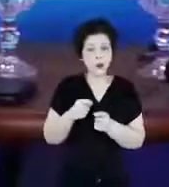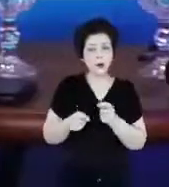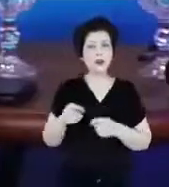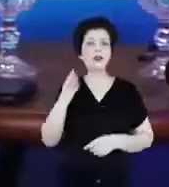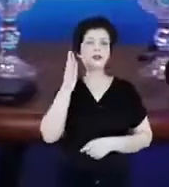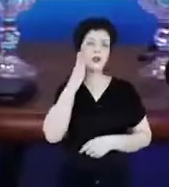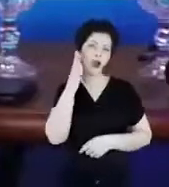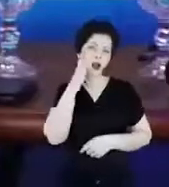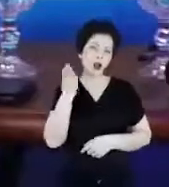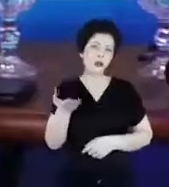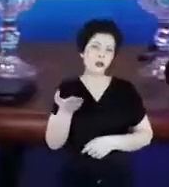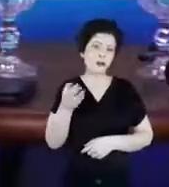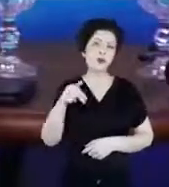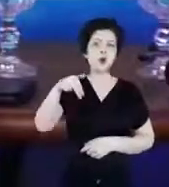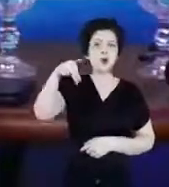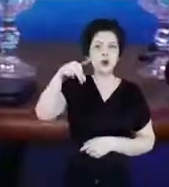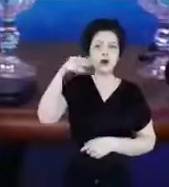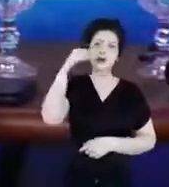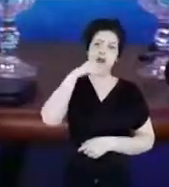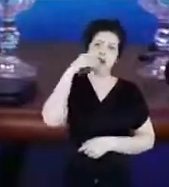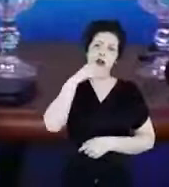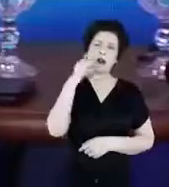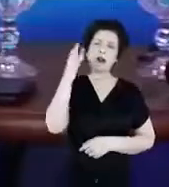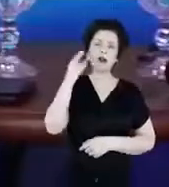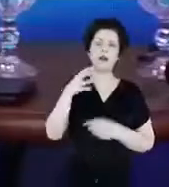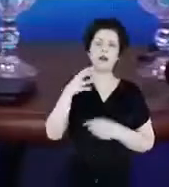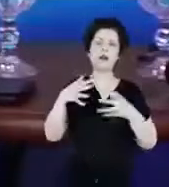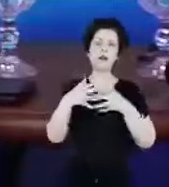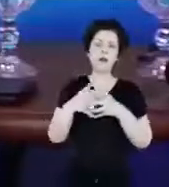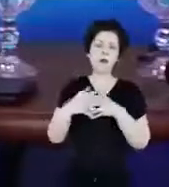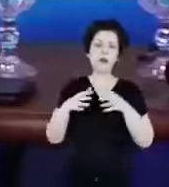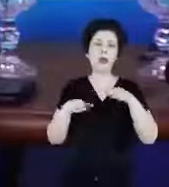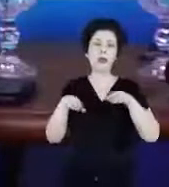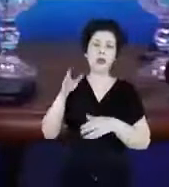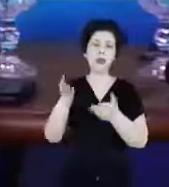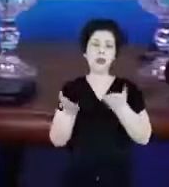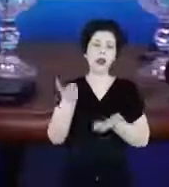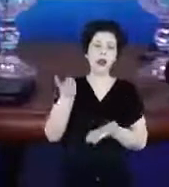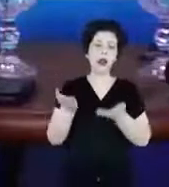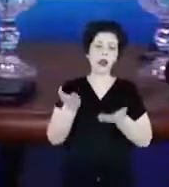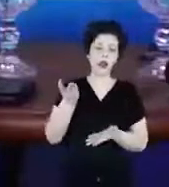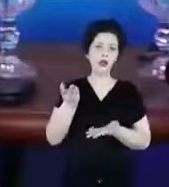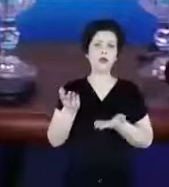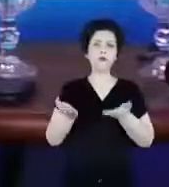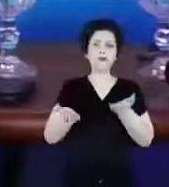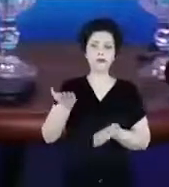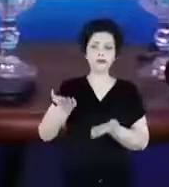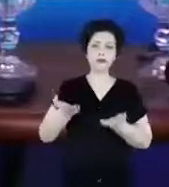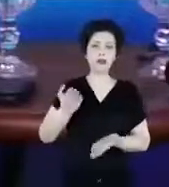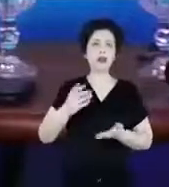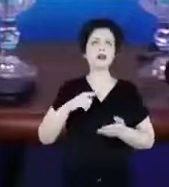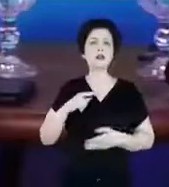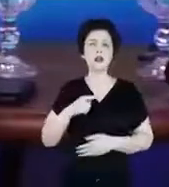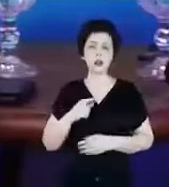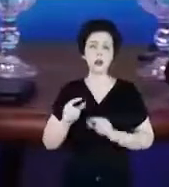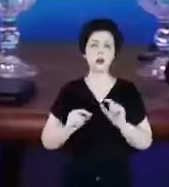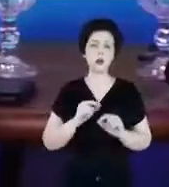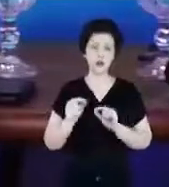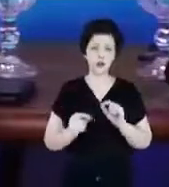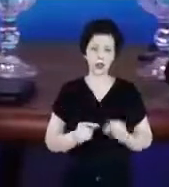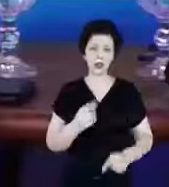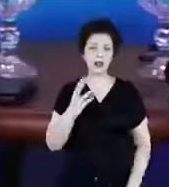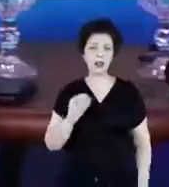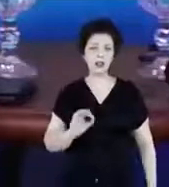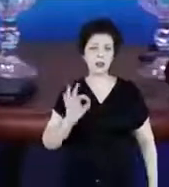econômica da economia do Nordeste, todo mundo sabe que nós temos um desequilíbrio regional profundo, porque temos um terço da população do país e produzimos menos